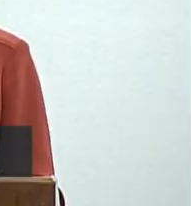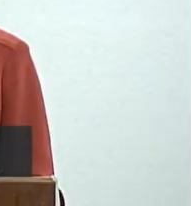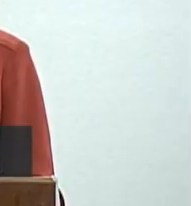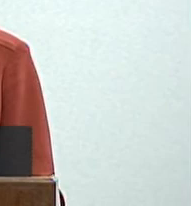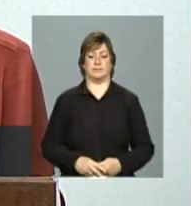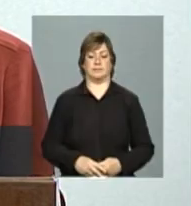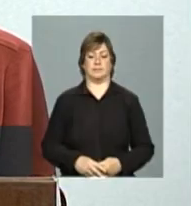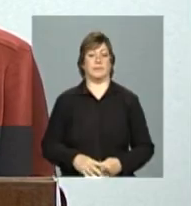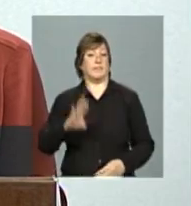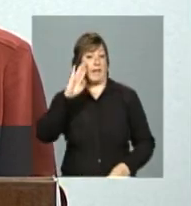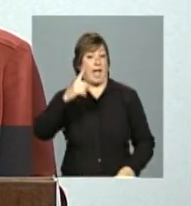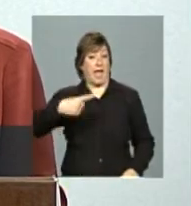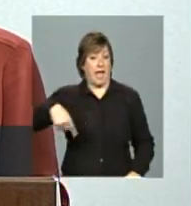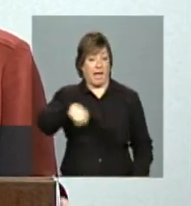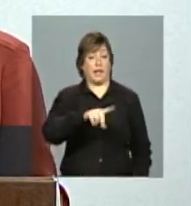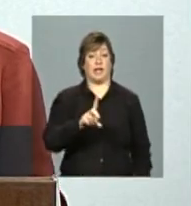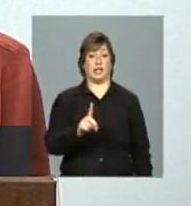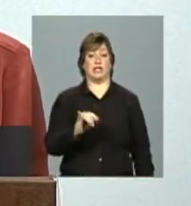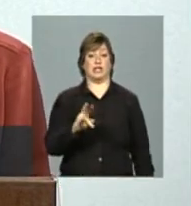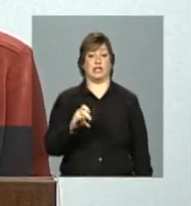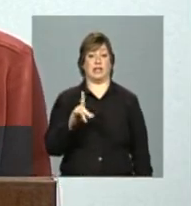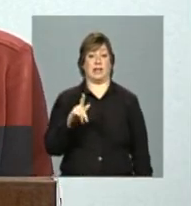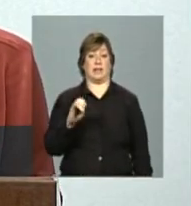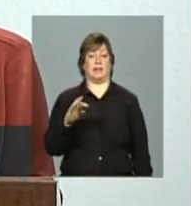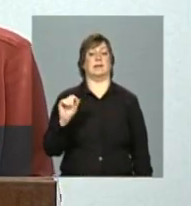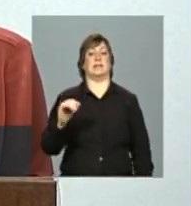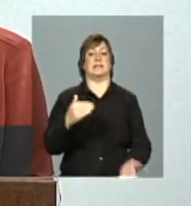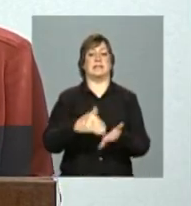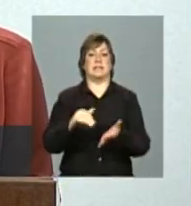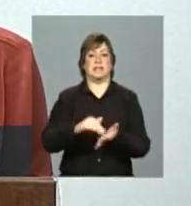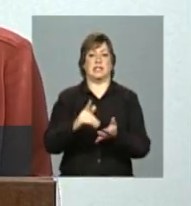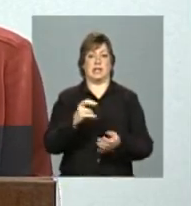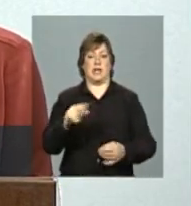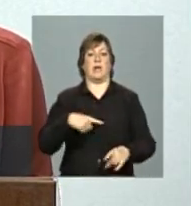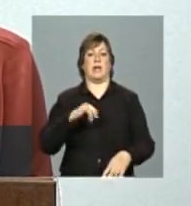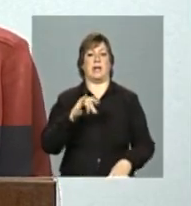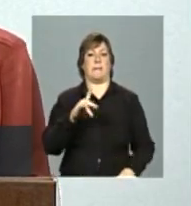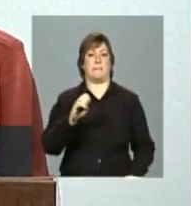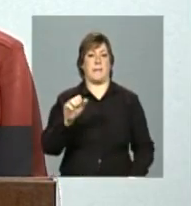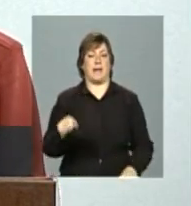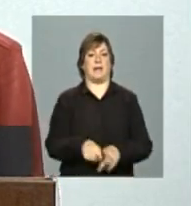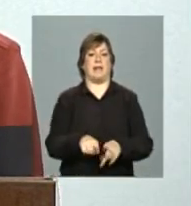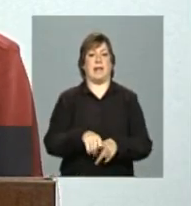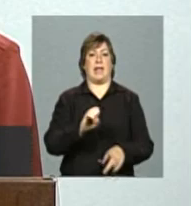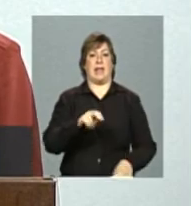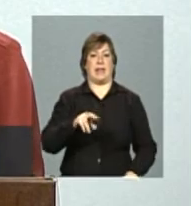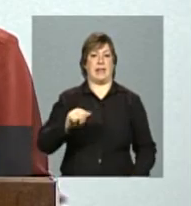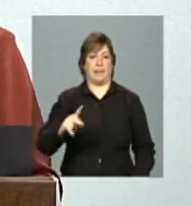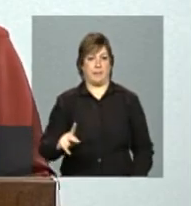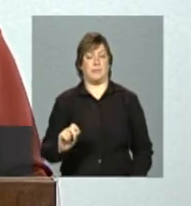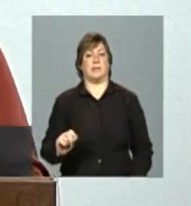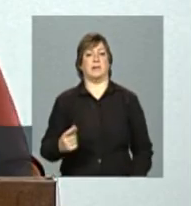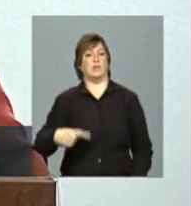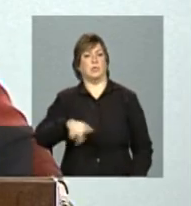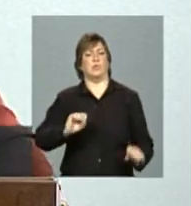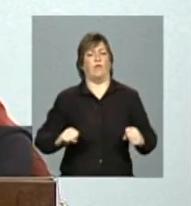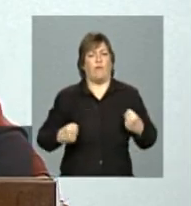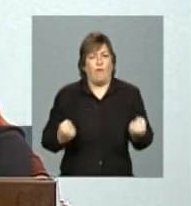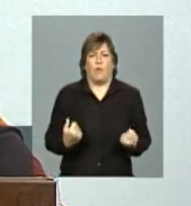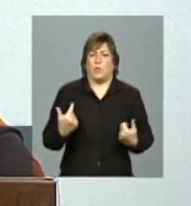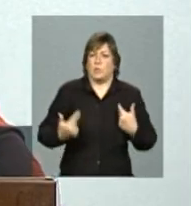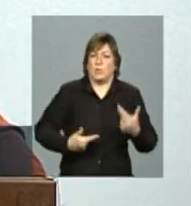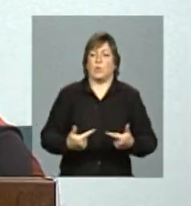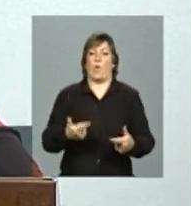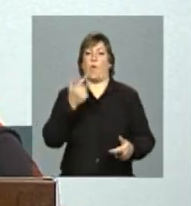aos dirigentes e as equipes da Secretaria Geral do ipei da enap que se dedicaram